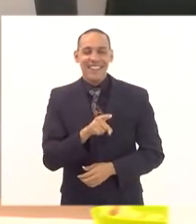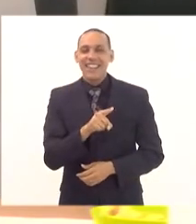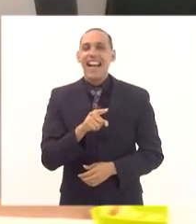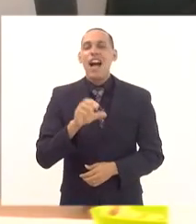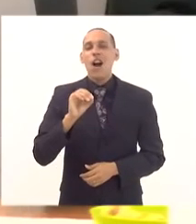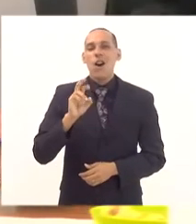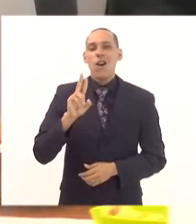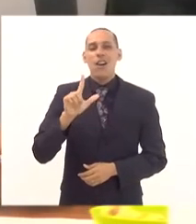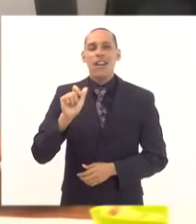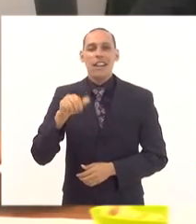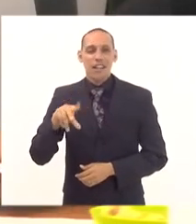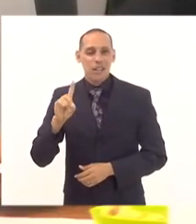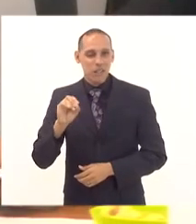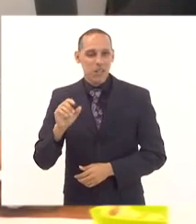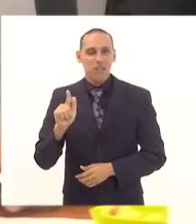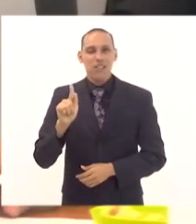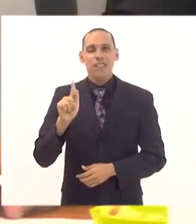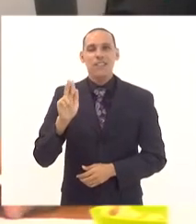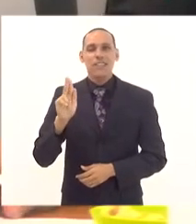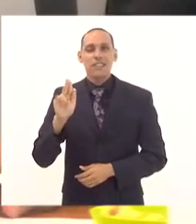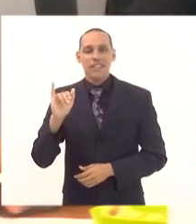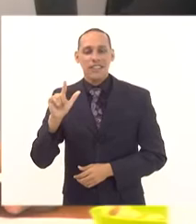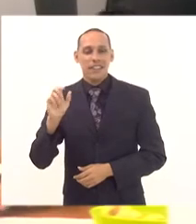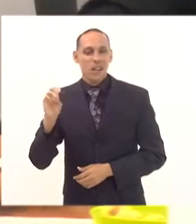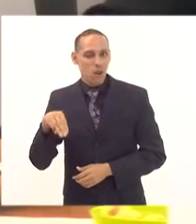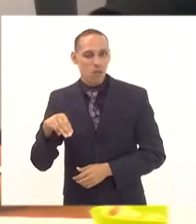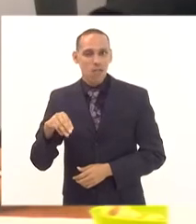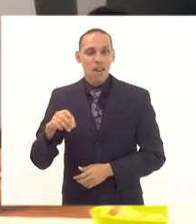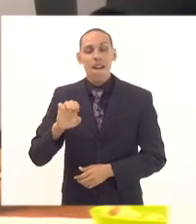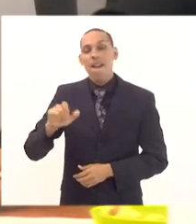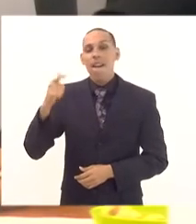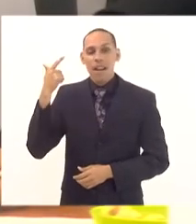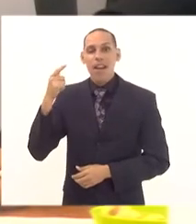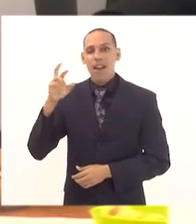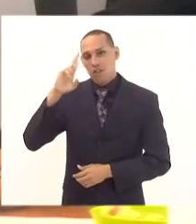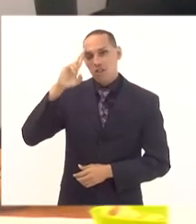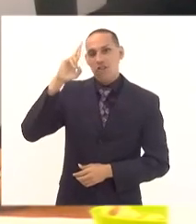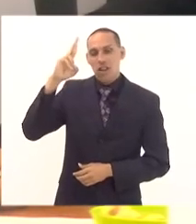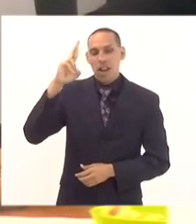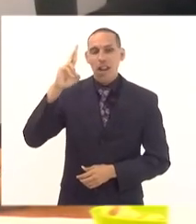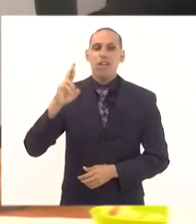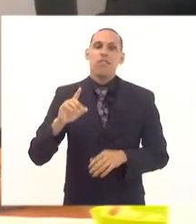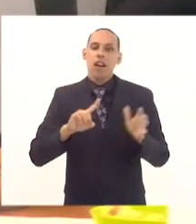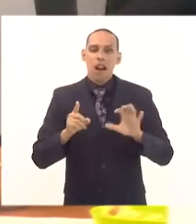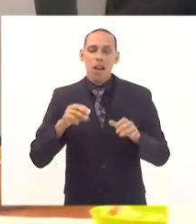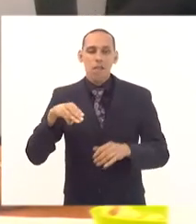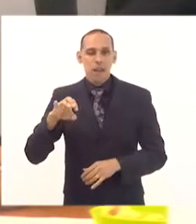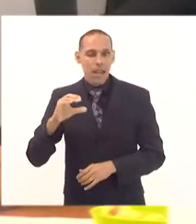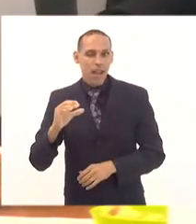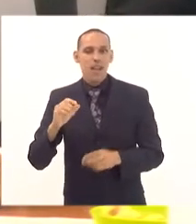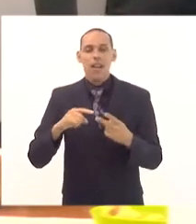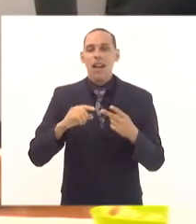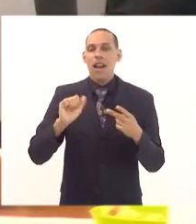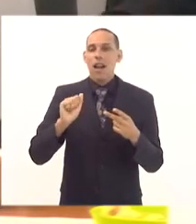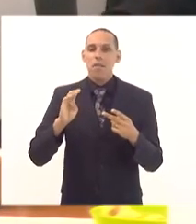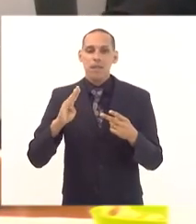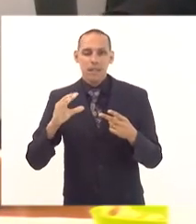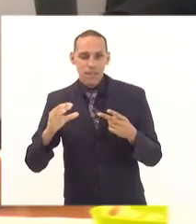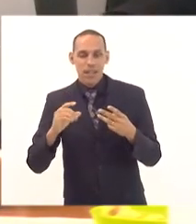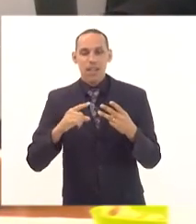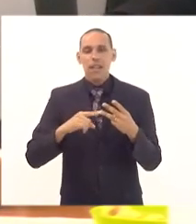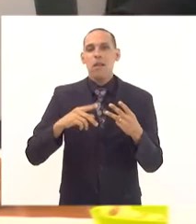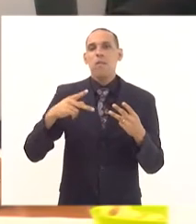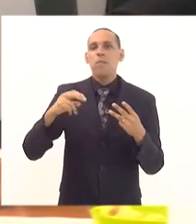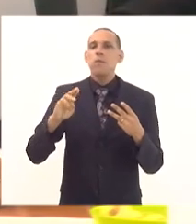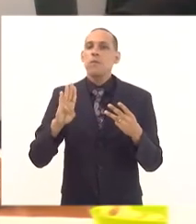Orlando Guilhon é isso pela internet da Rádio ABC e genitor da Rádio MEC e ex-presidente da Rubi Associação